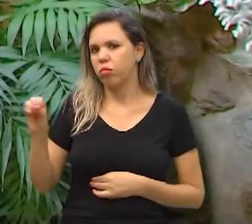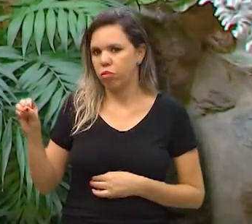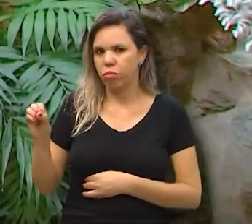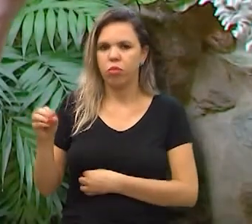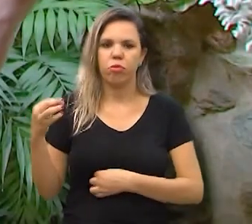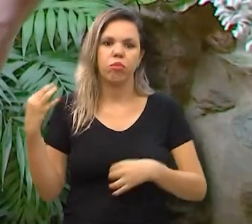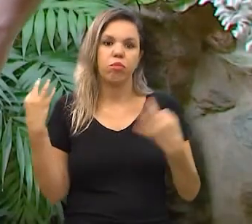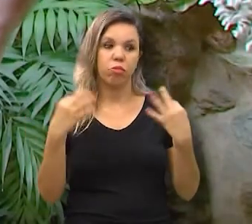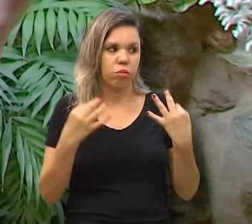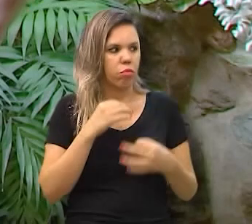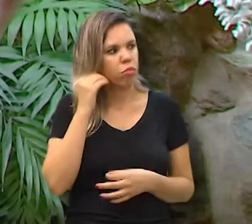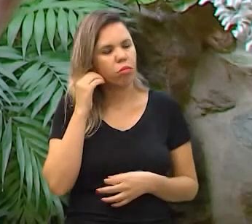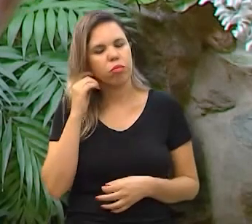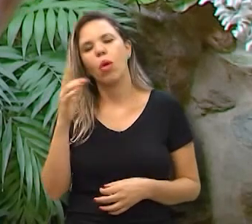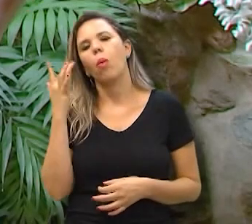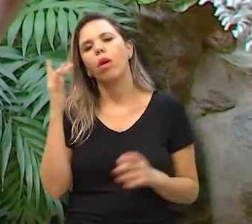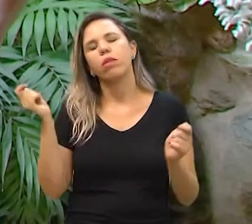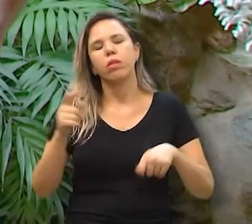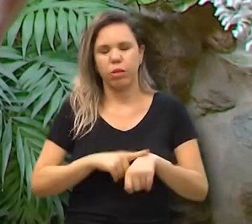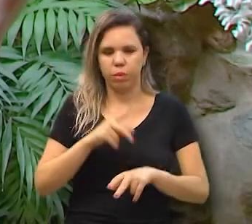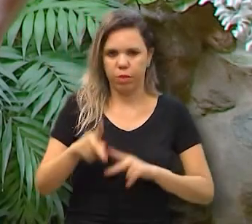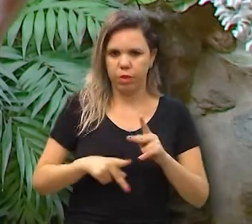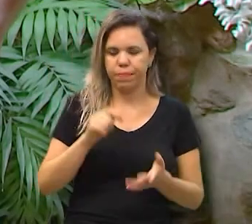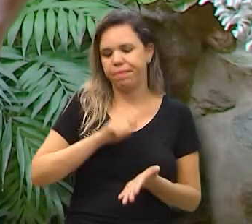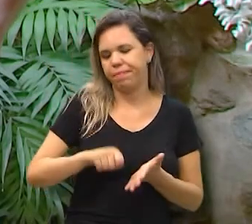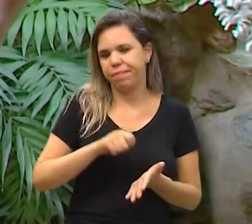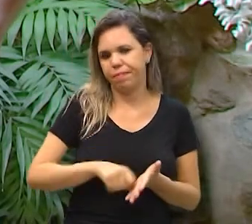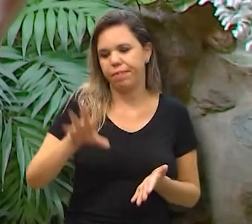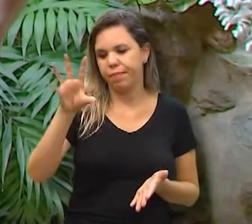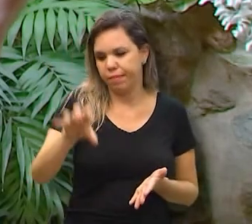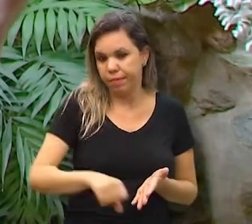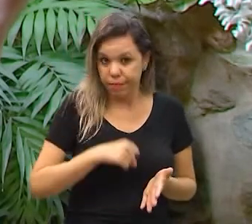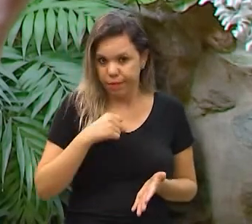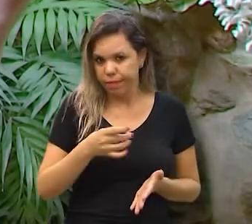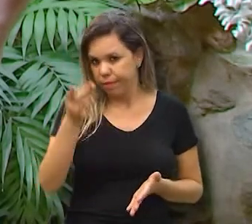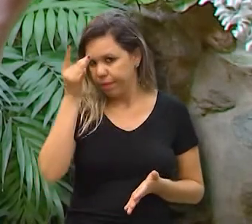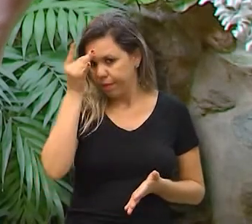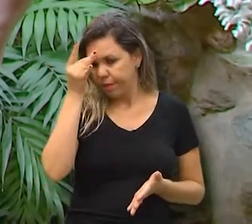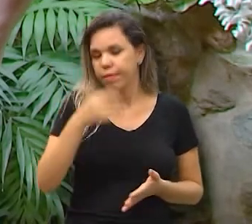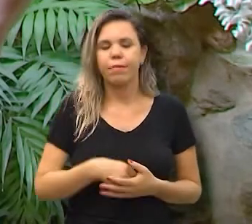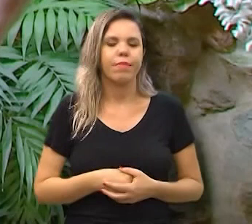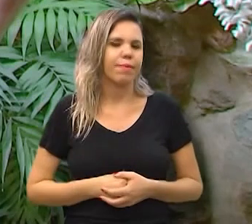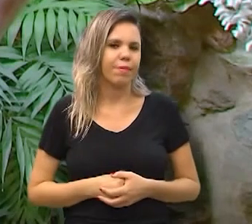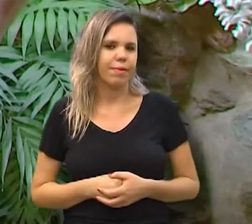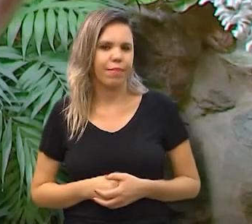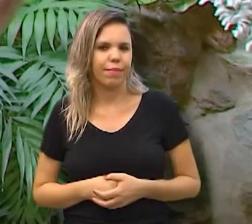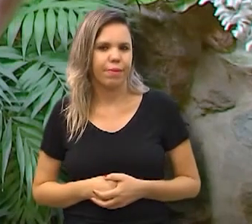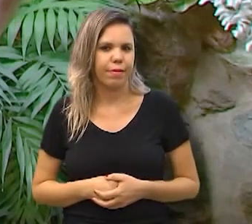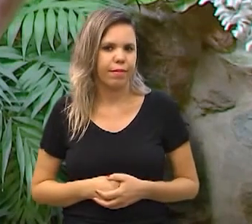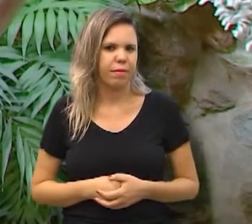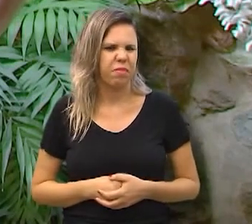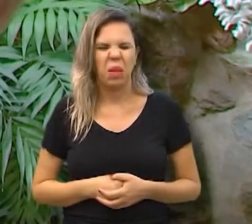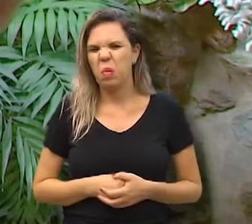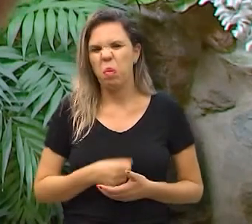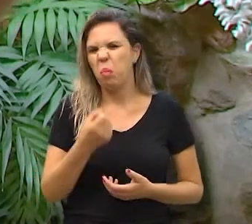cozinha. Perfeito. Eu acho que já deu tempo pro pessoal pegar ali o caderninho pra poder anotar tudo que vai na nossa receita.